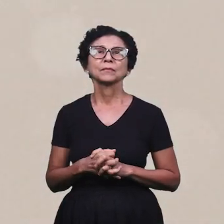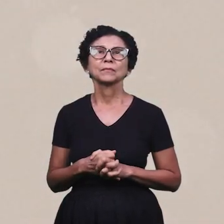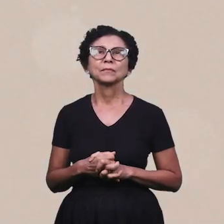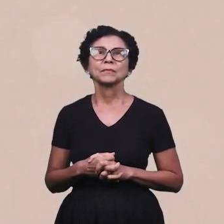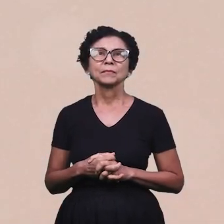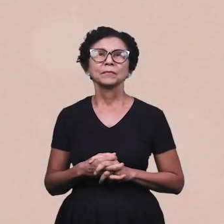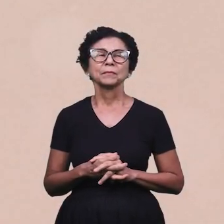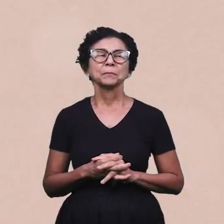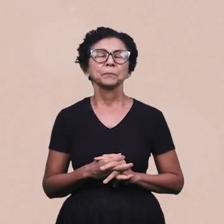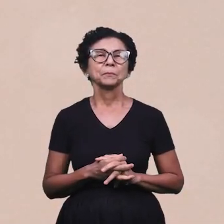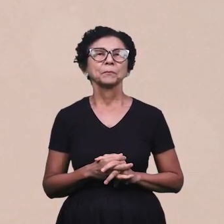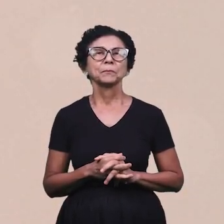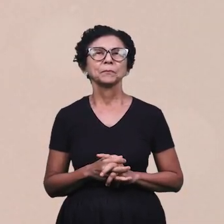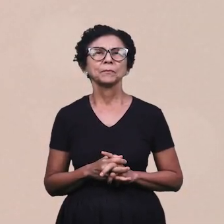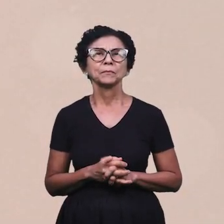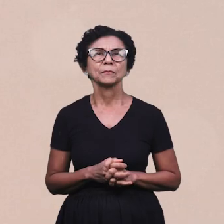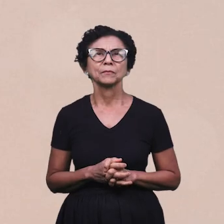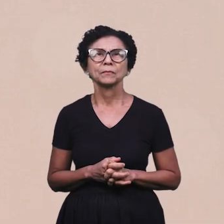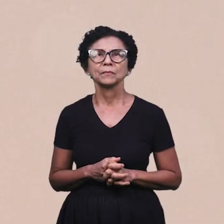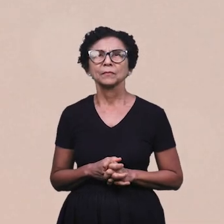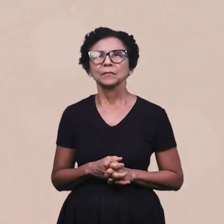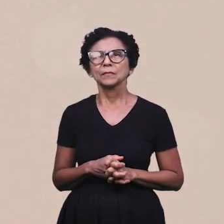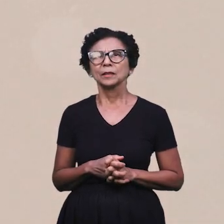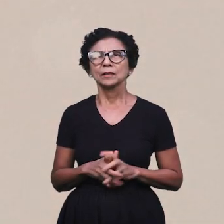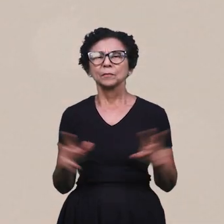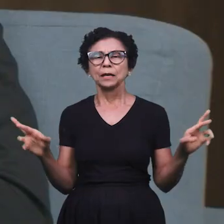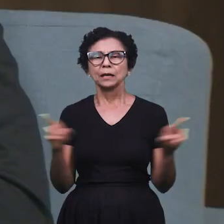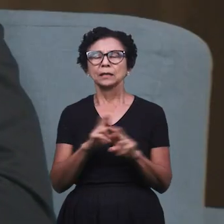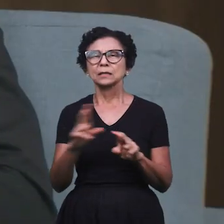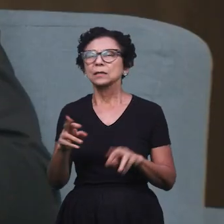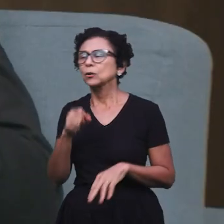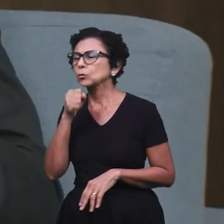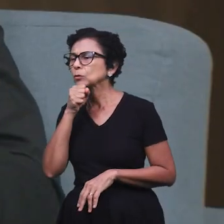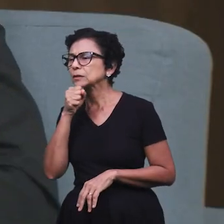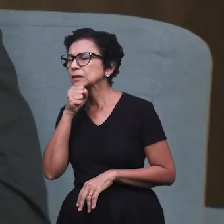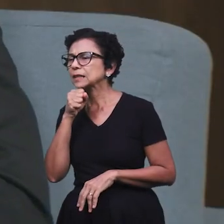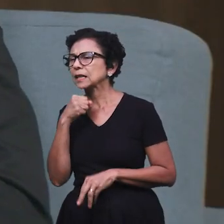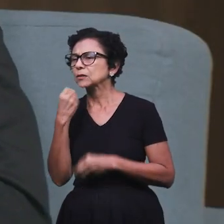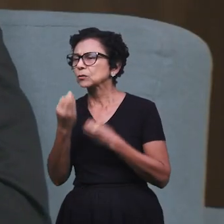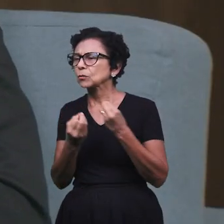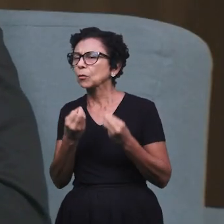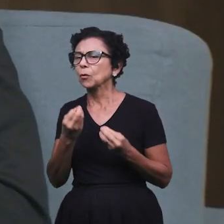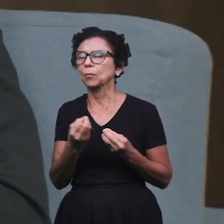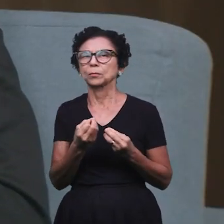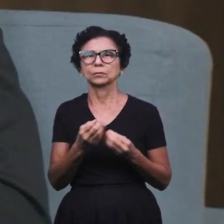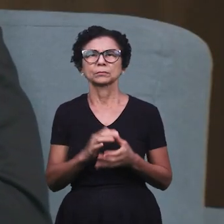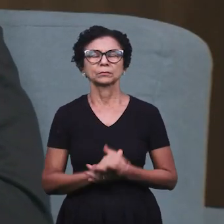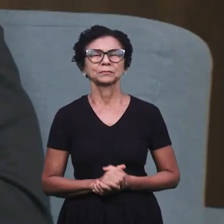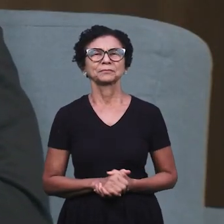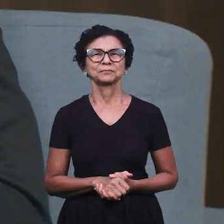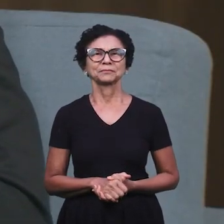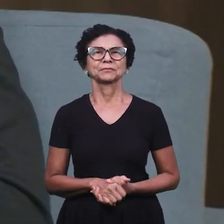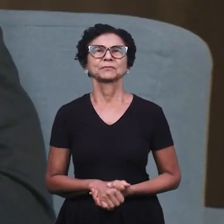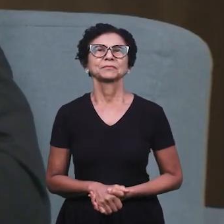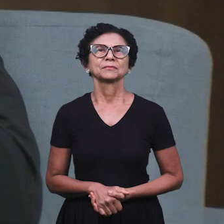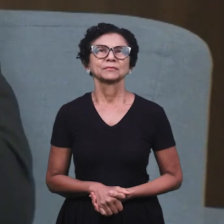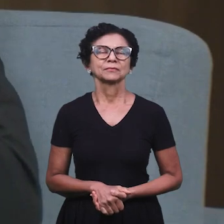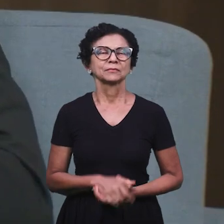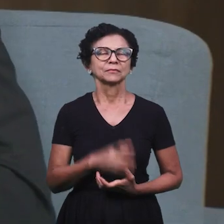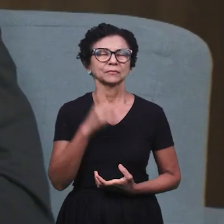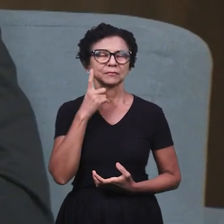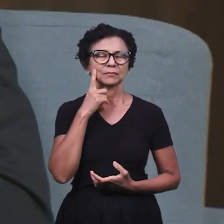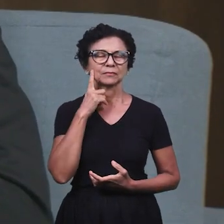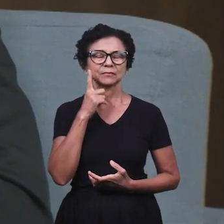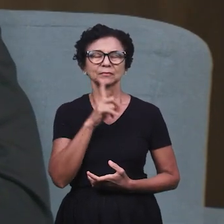estimular a minha convivência no dia a dia com os idosos. Letícia, muito obrigado por enviar a sua pergunta e nós vamos ouvir aqui a